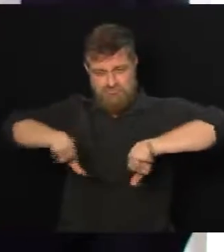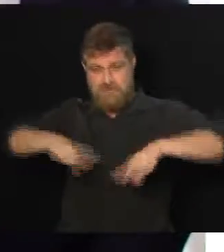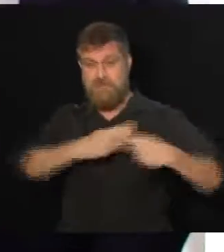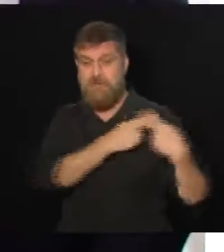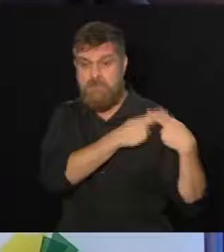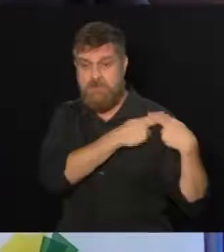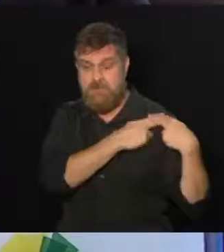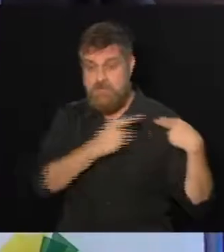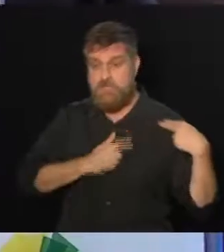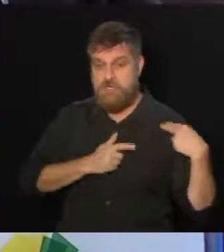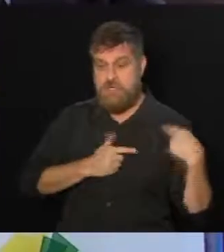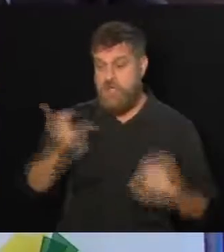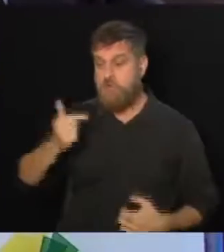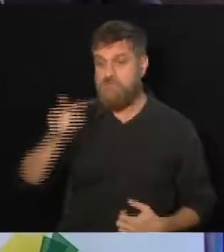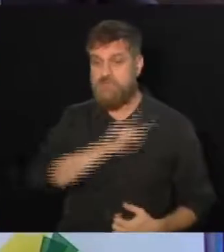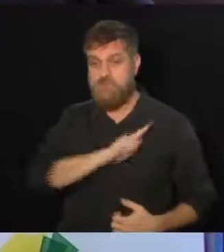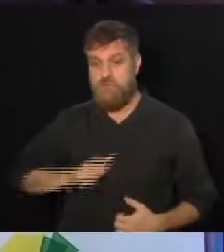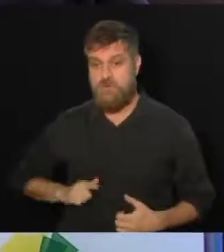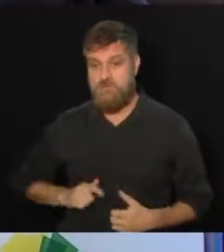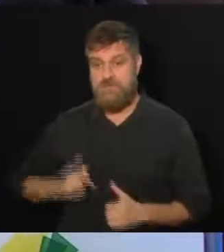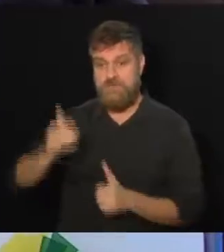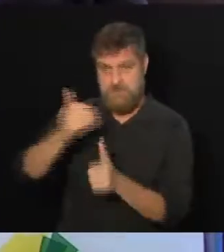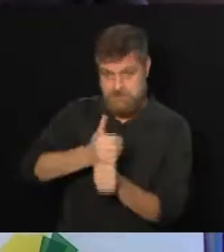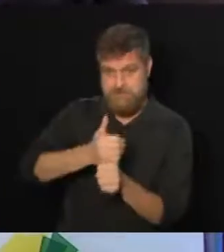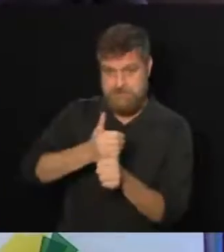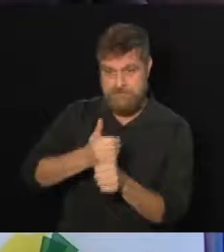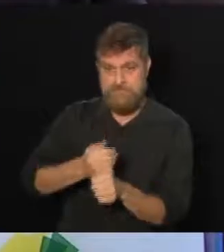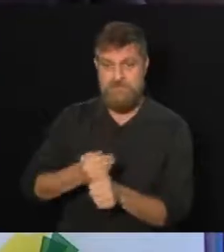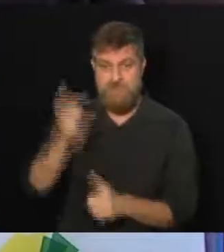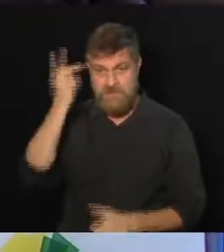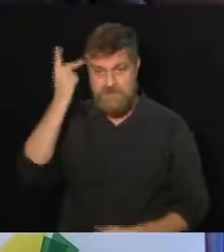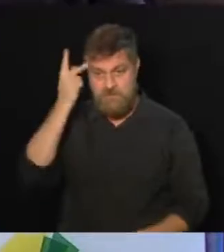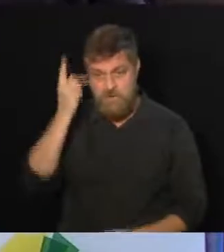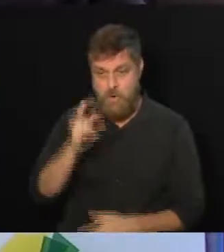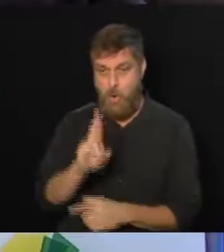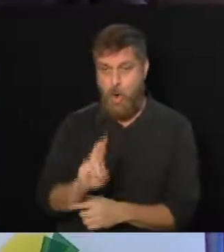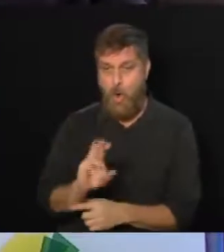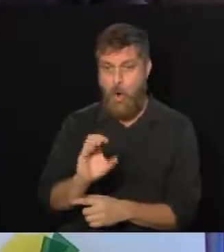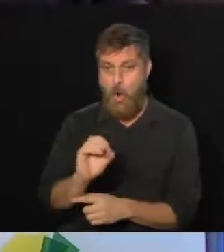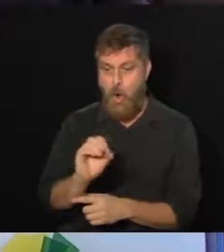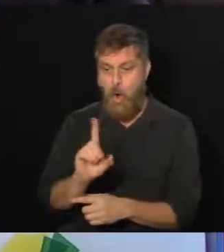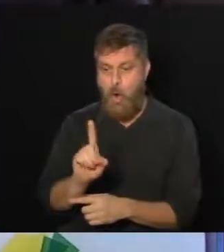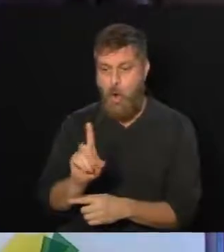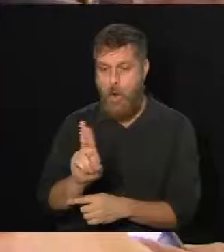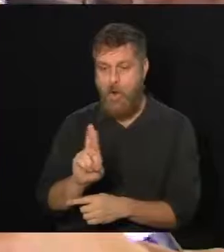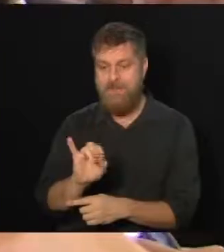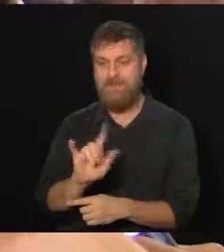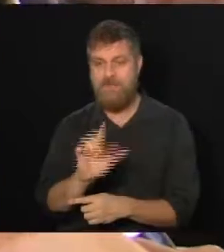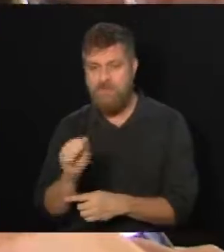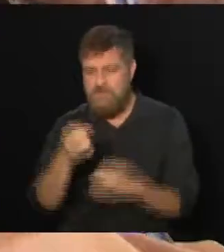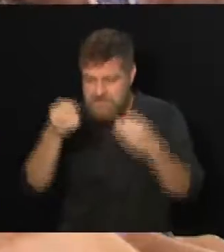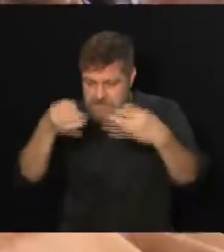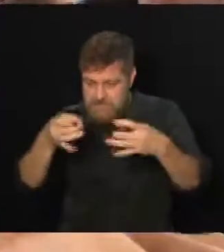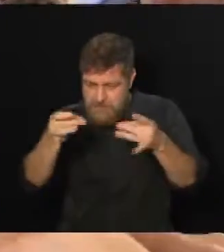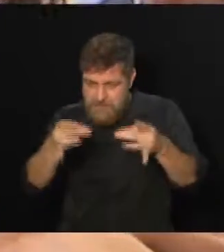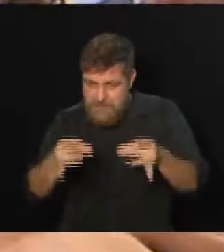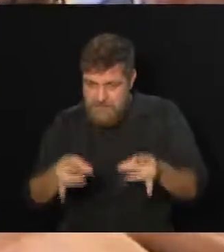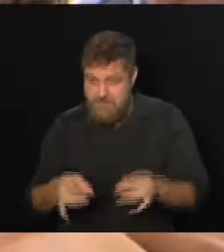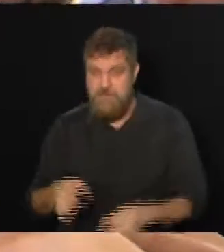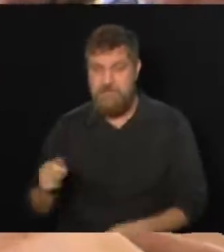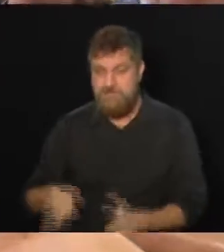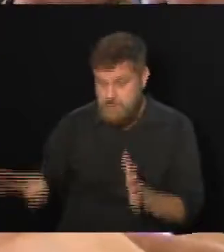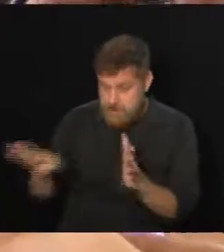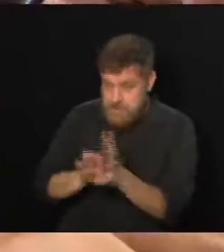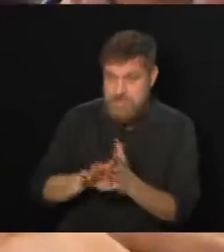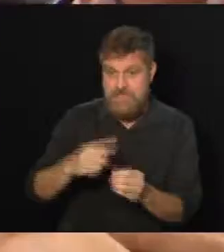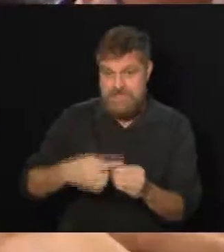entre elas o vice-governador do estado de São Paulo, Rodrigo Garcia, que deu detalhes do projeto. O Empreenda Rápido, portanto, chega ao